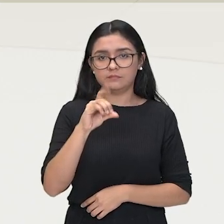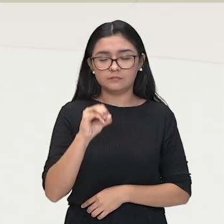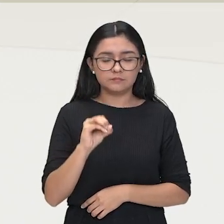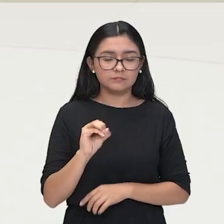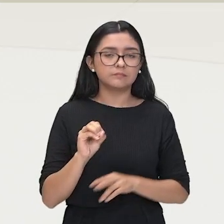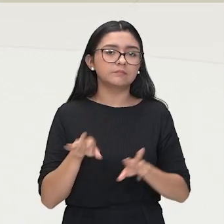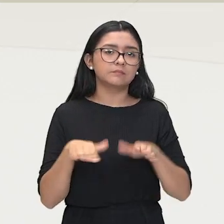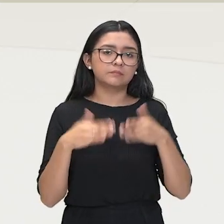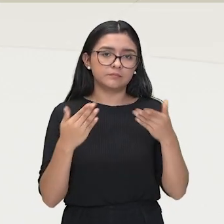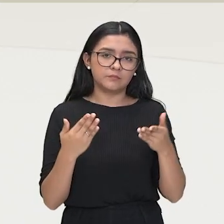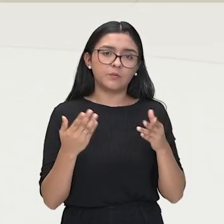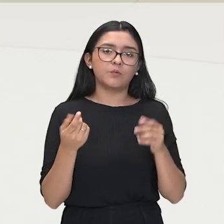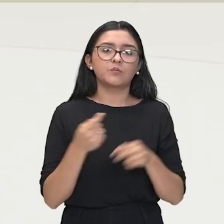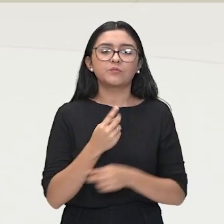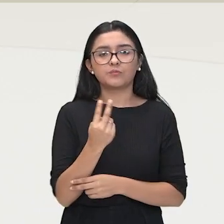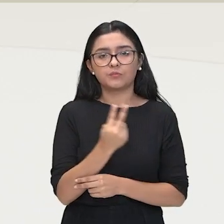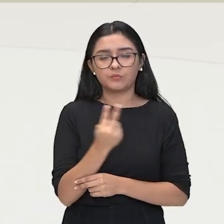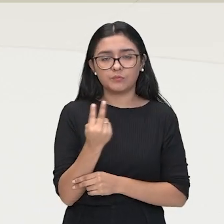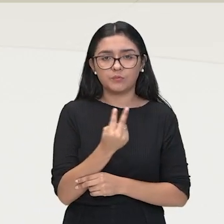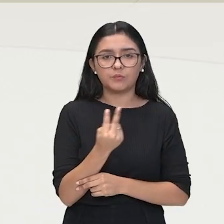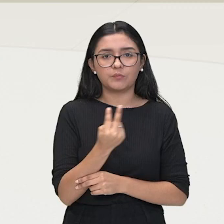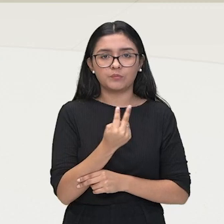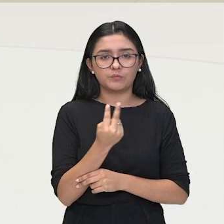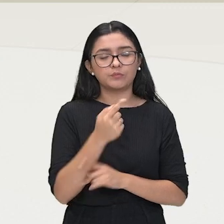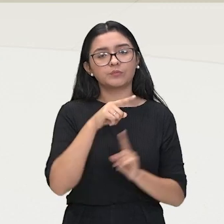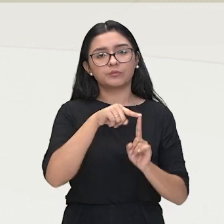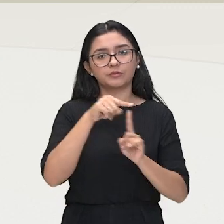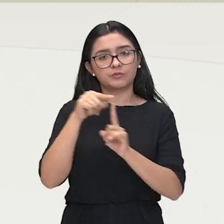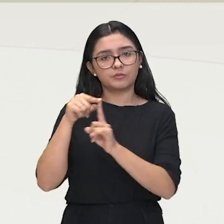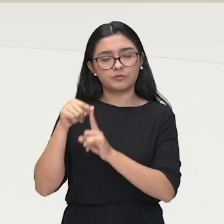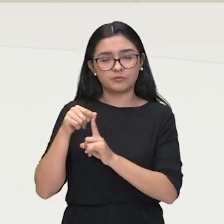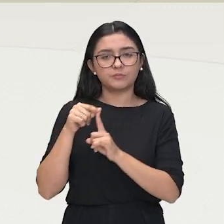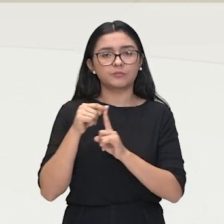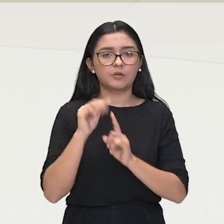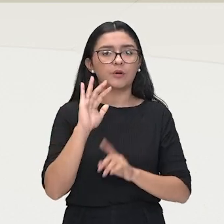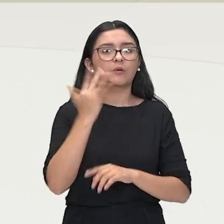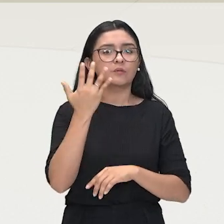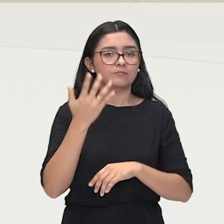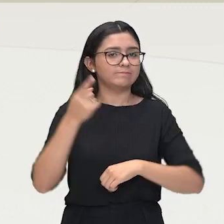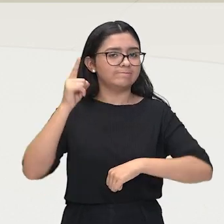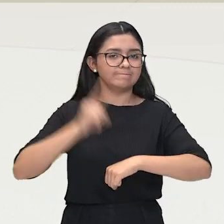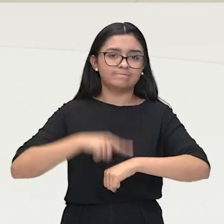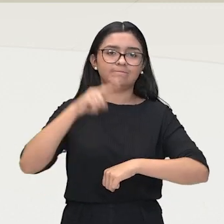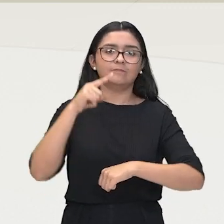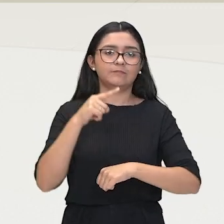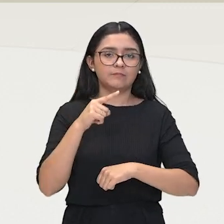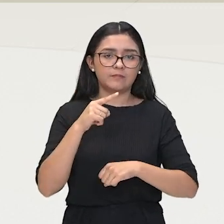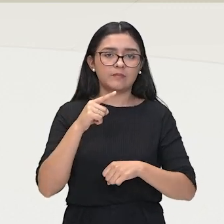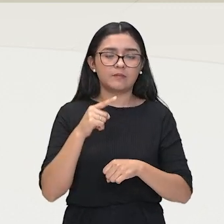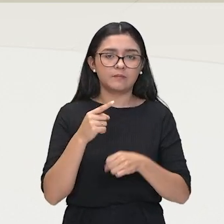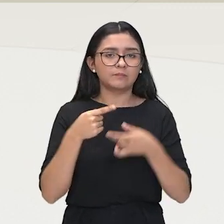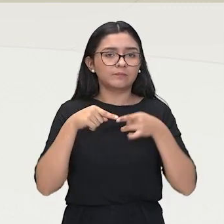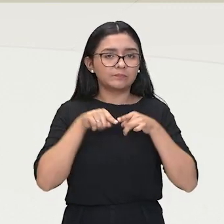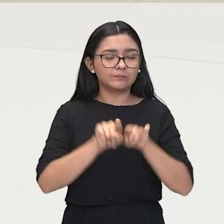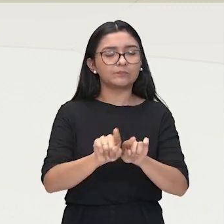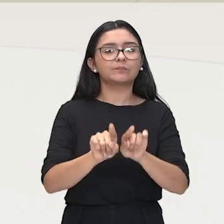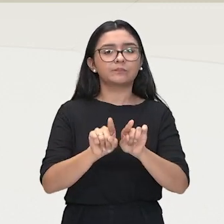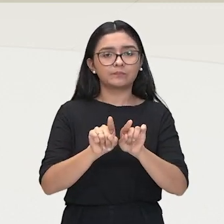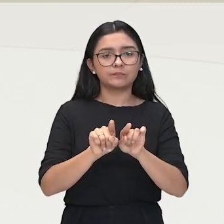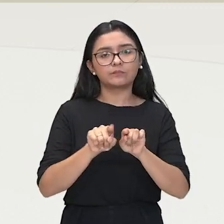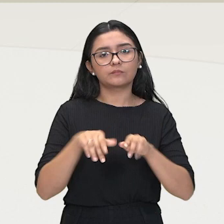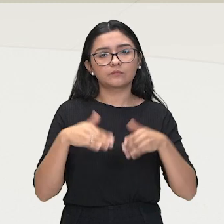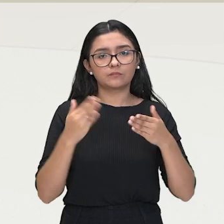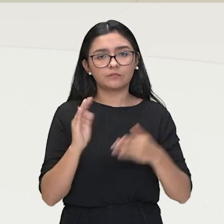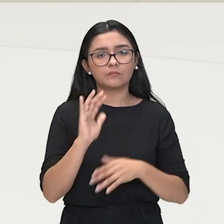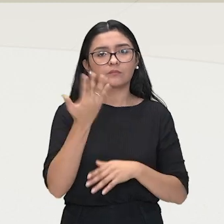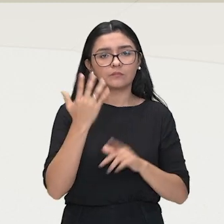a reflexão e a refração acontecendo ao mesmo tempo, tá, pessoal? Então, aconteceu